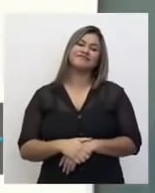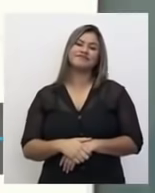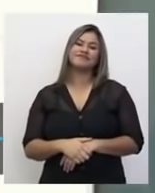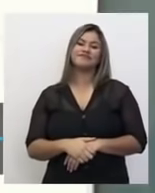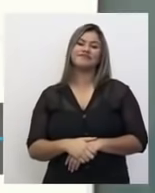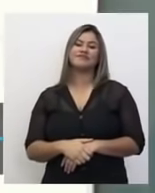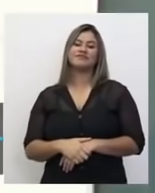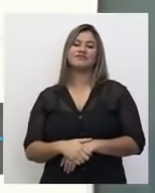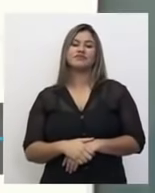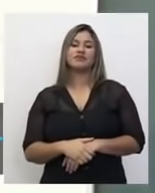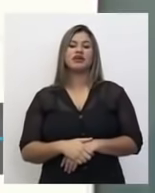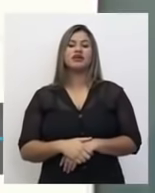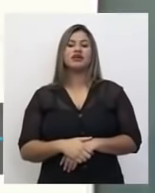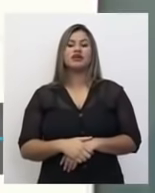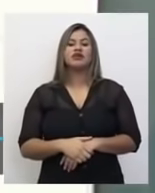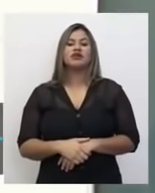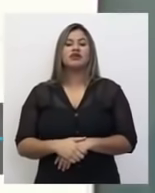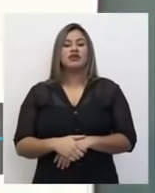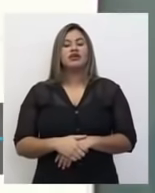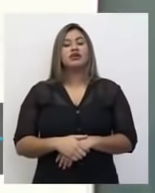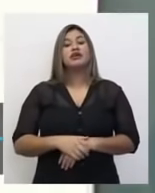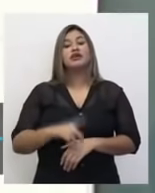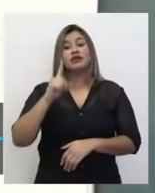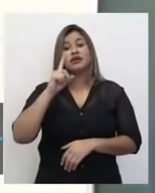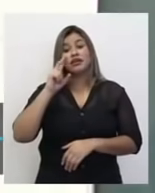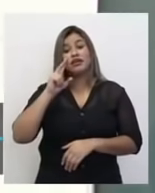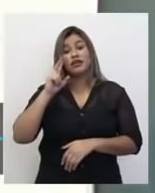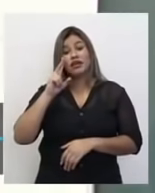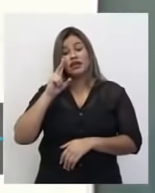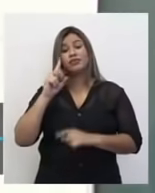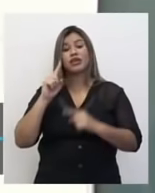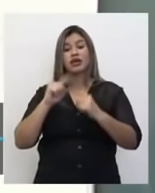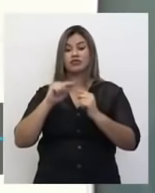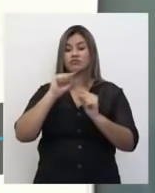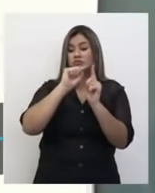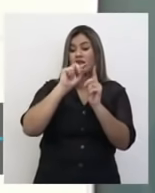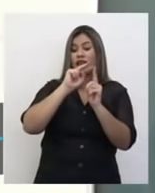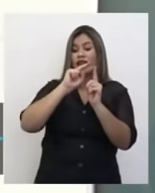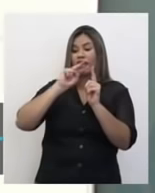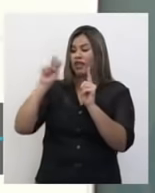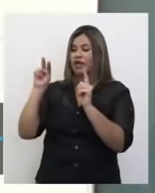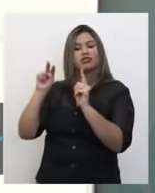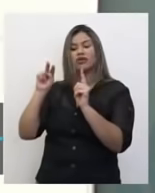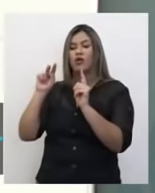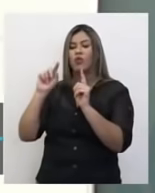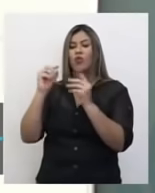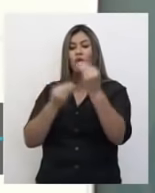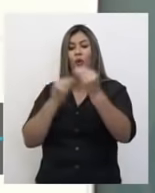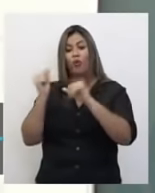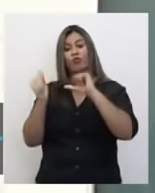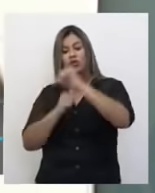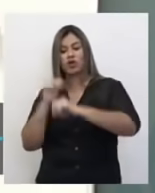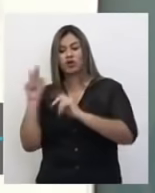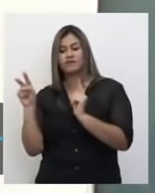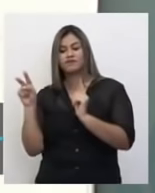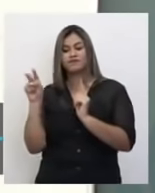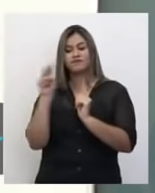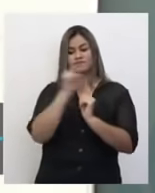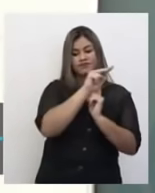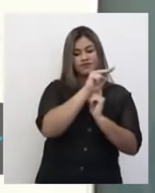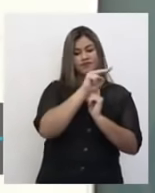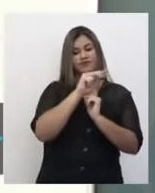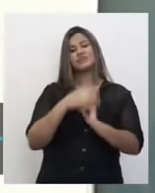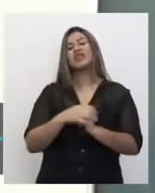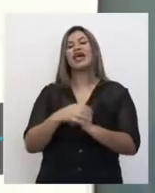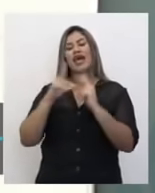lembrar é sempre ler nessa direção, na direção contrária. Eu acho que um bom exemplo para vocês fazerem é pensar que o número binário é um